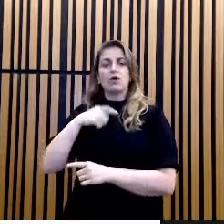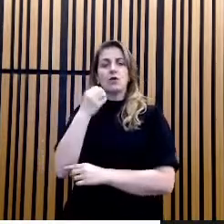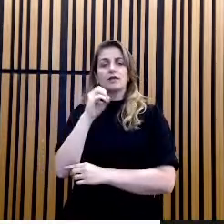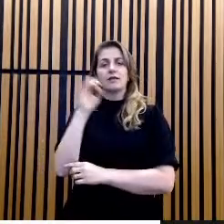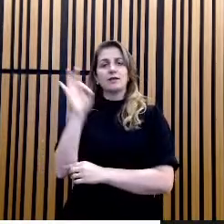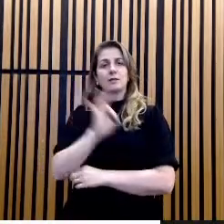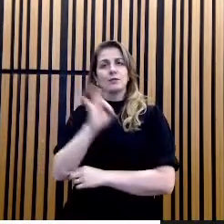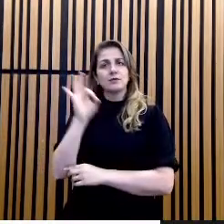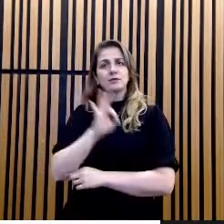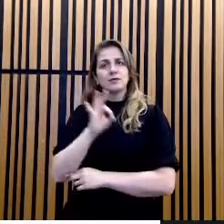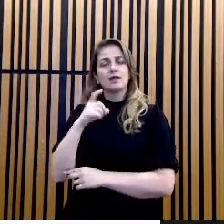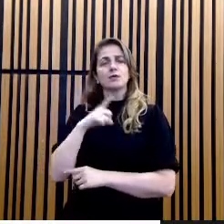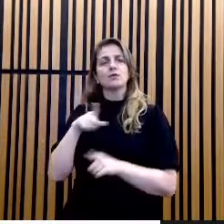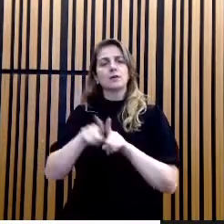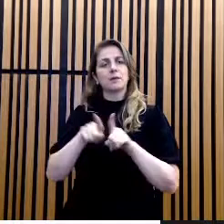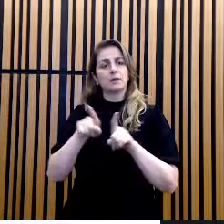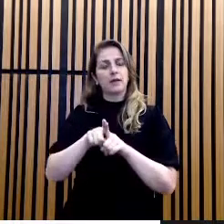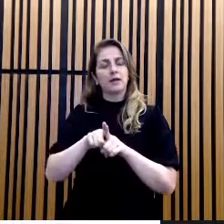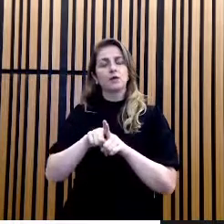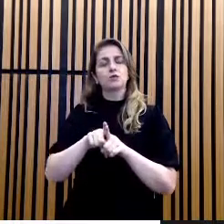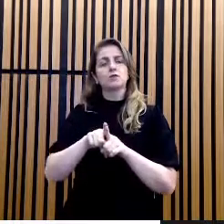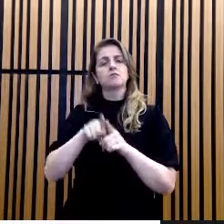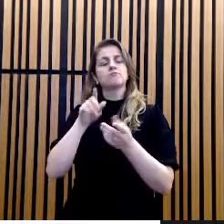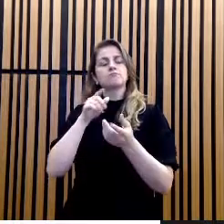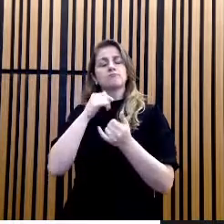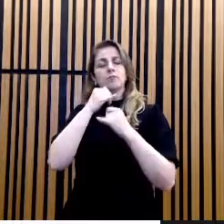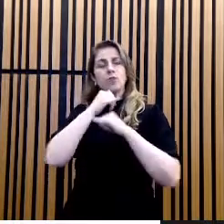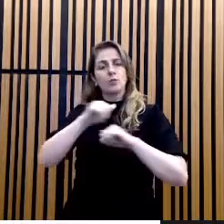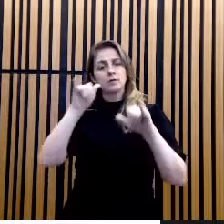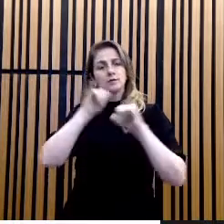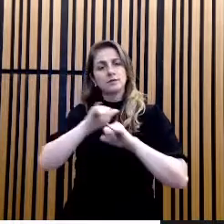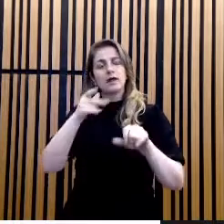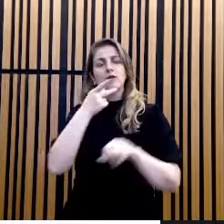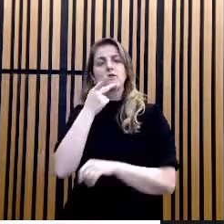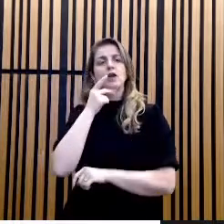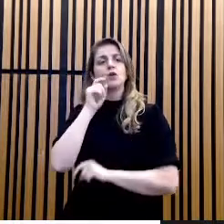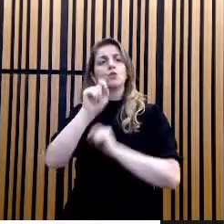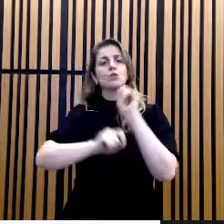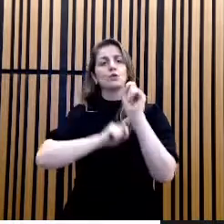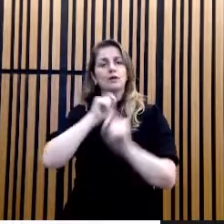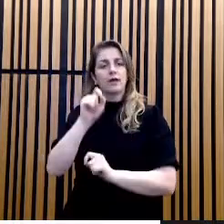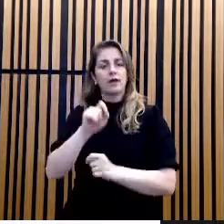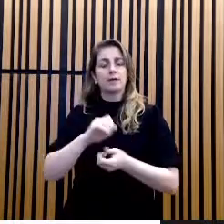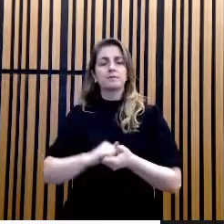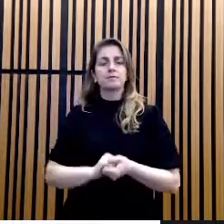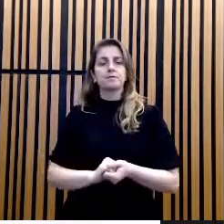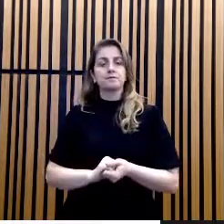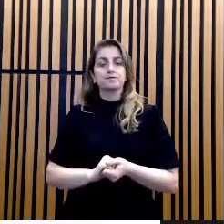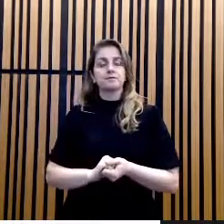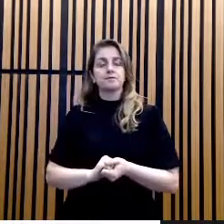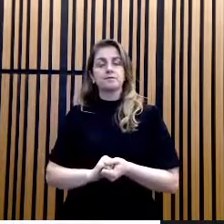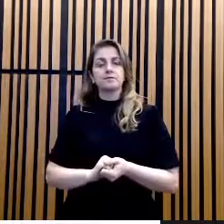80% dos publicitários falaram, deram uma declaração dizendo...